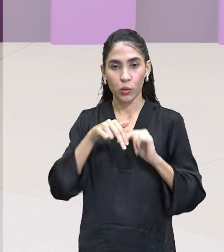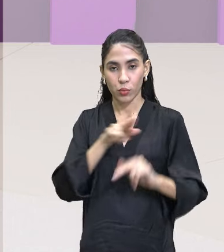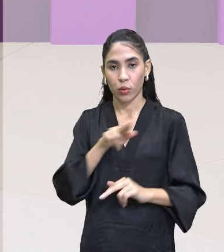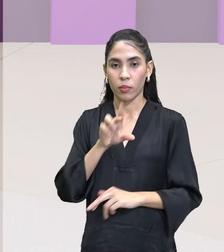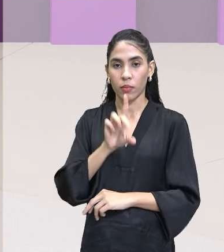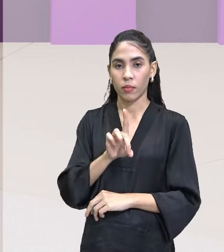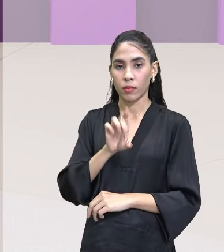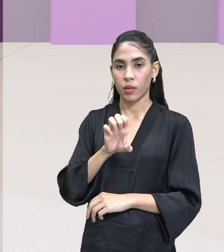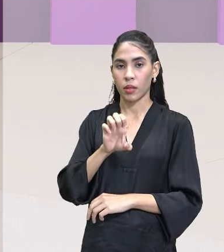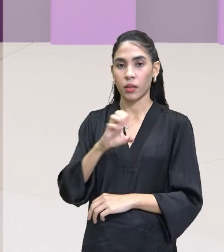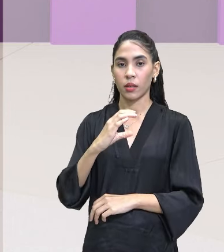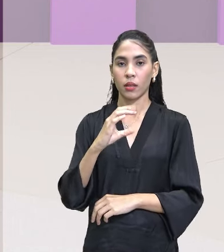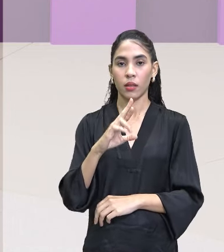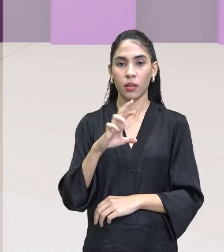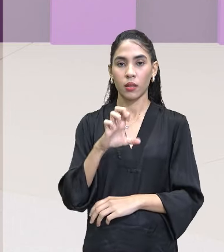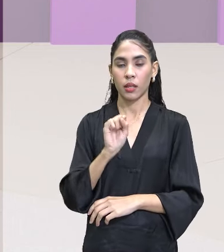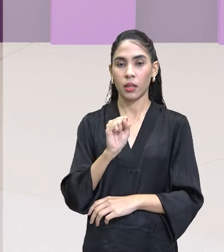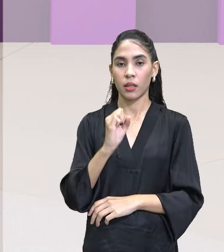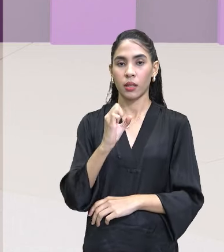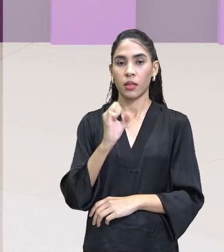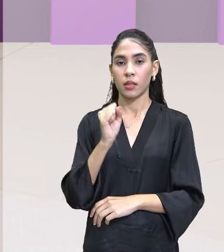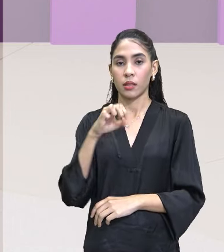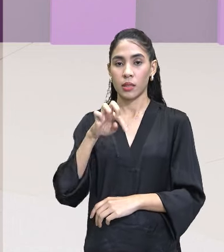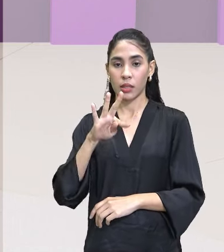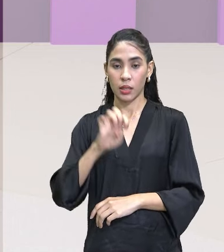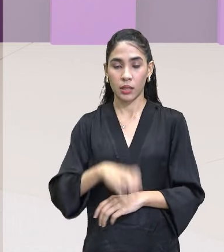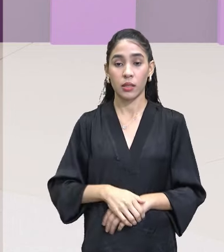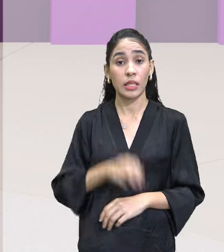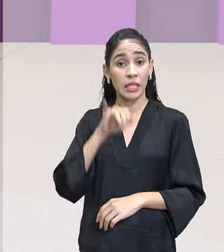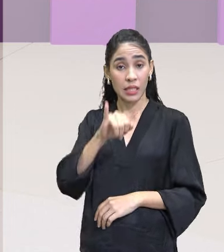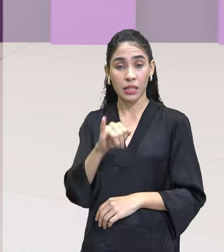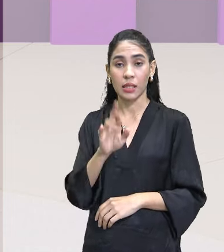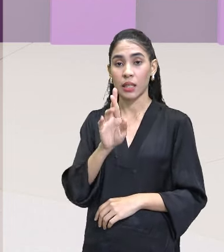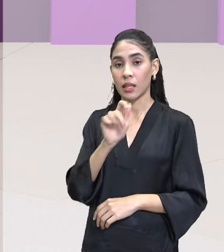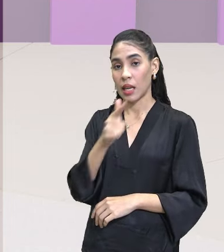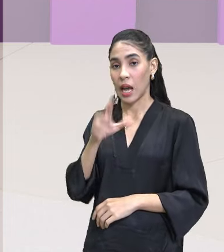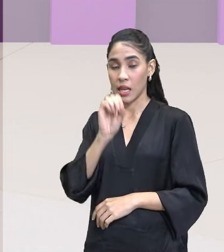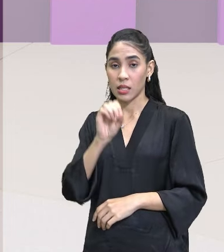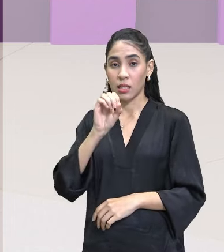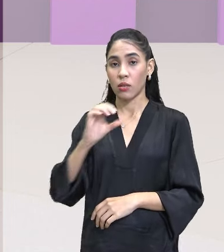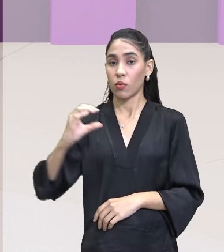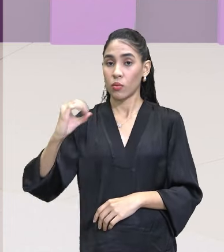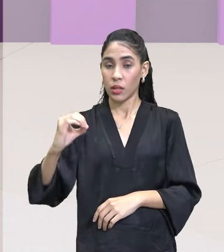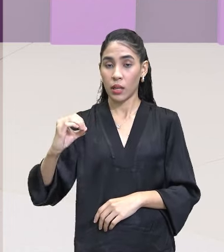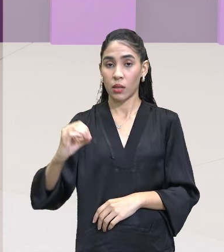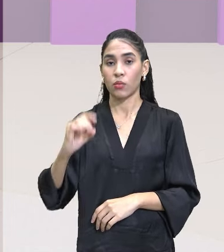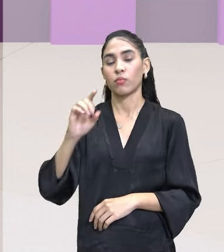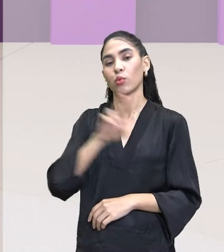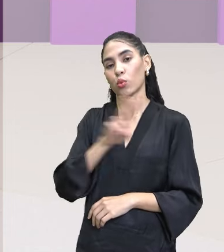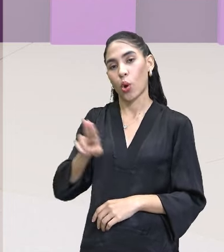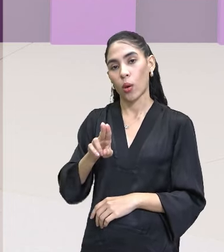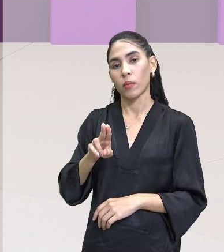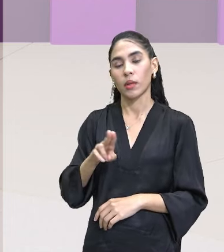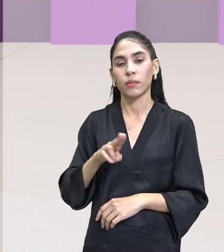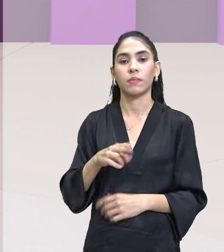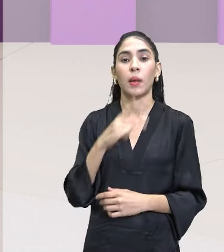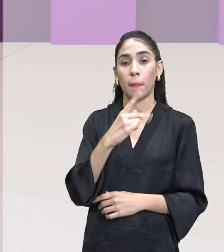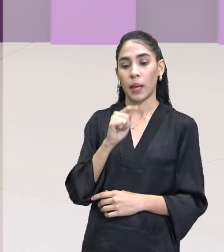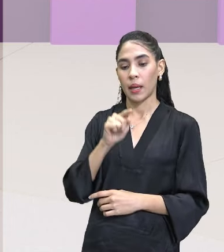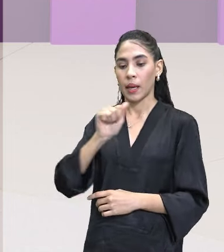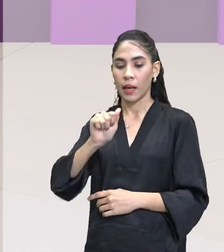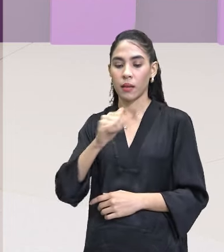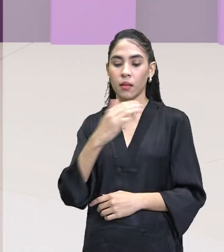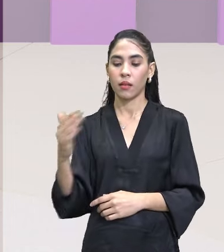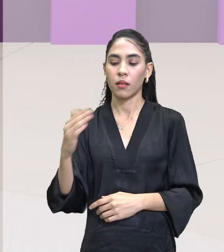E quando a razão for exatamente igual a 0, é chamada de PA constante, tá ok? E